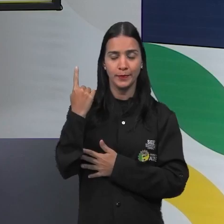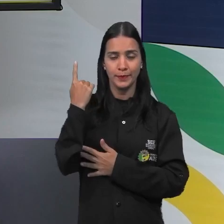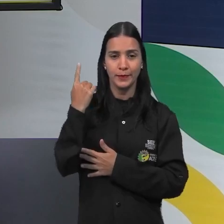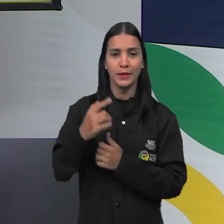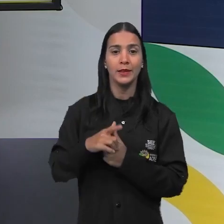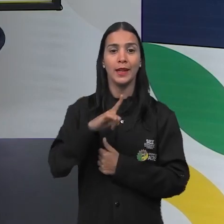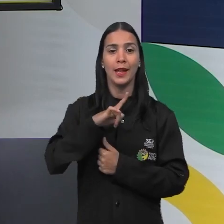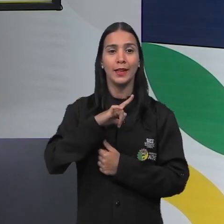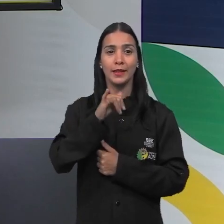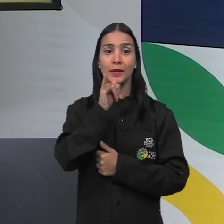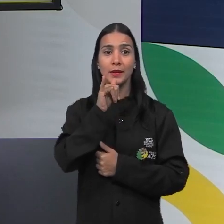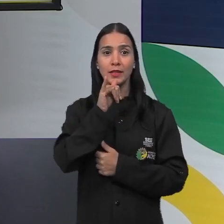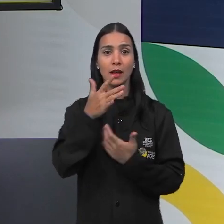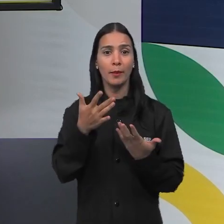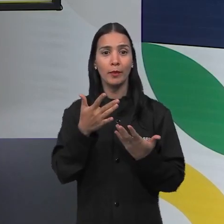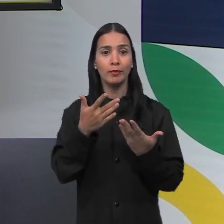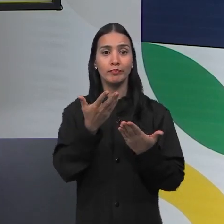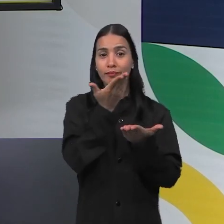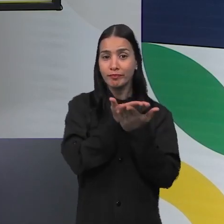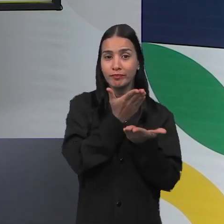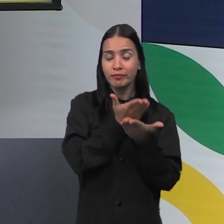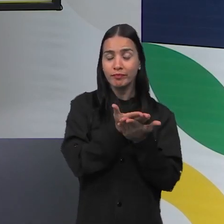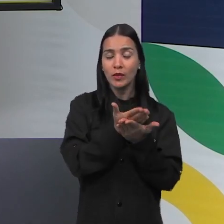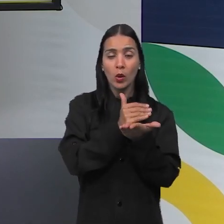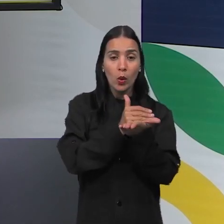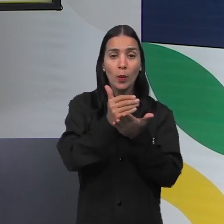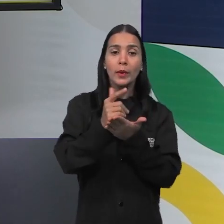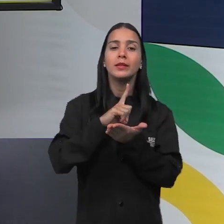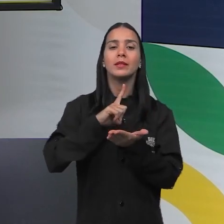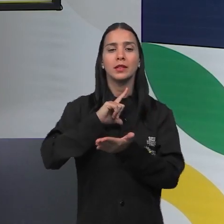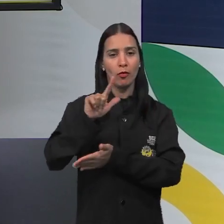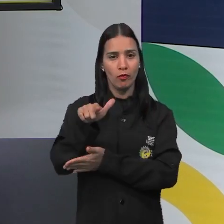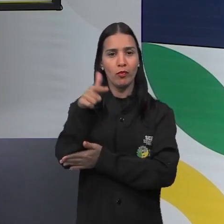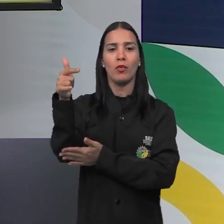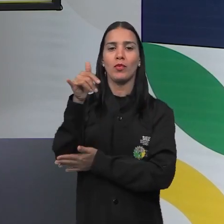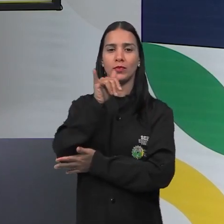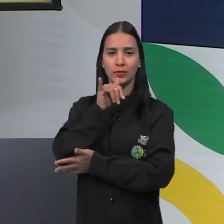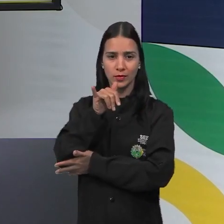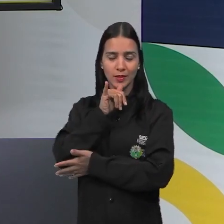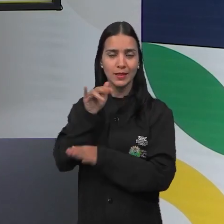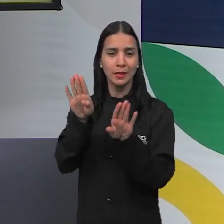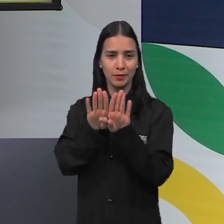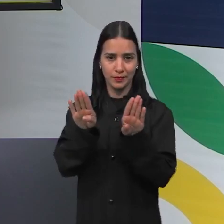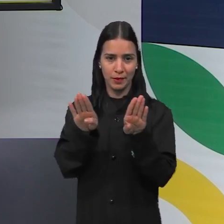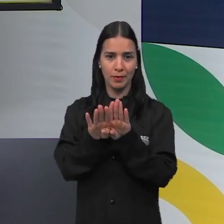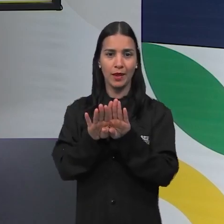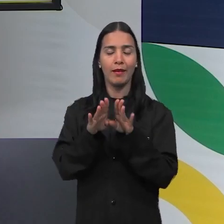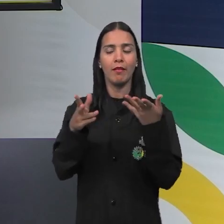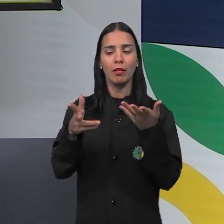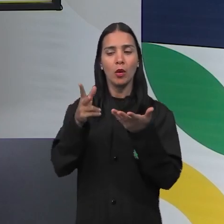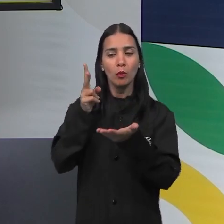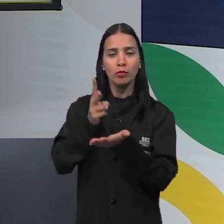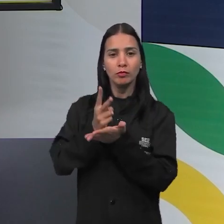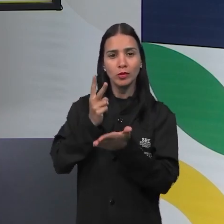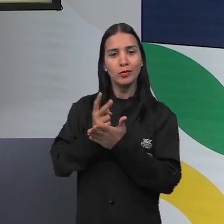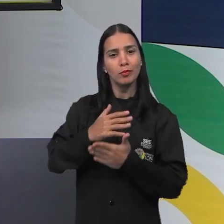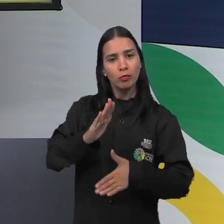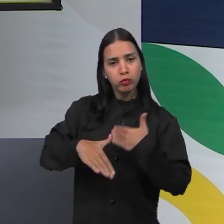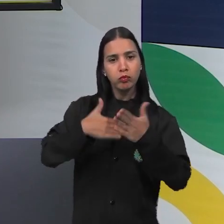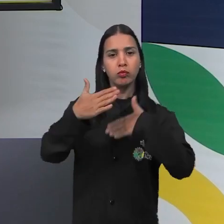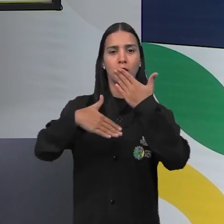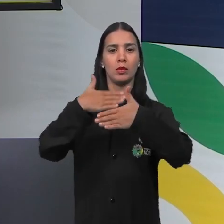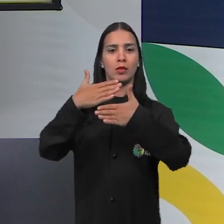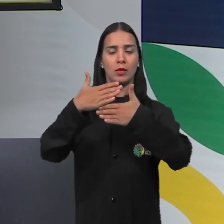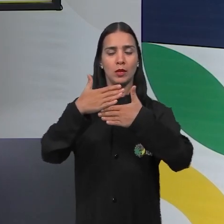No início da nossa aula, tivemos a recepção do frisbee e é nesse segmento que a gente vai avançando e compreendendo um pouco mais sobre os